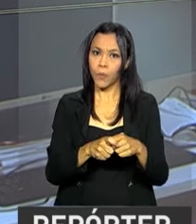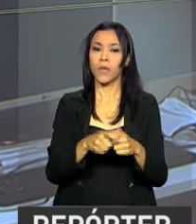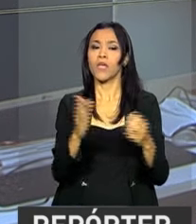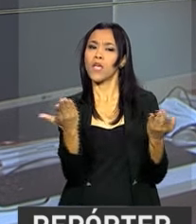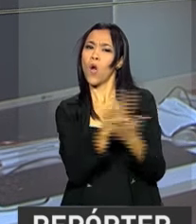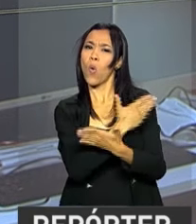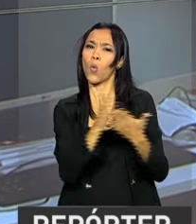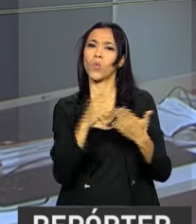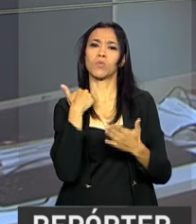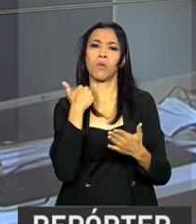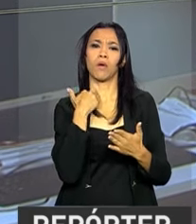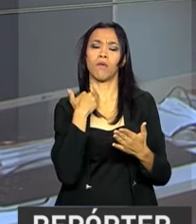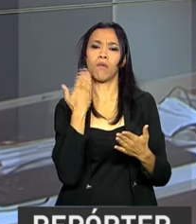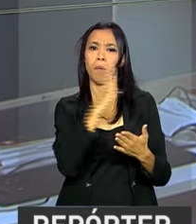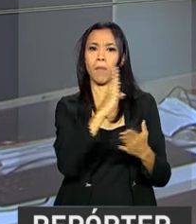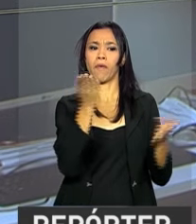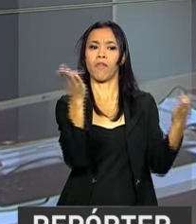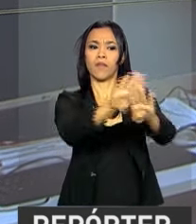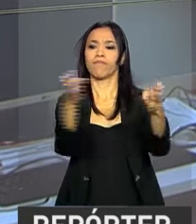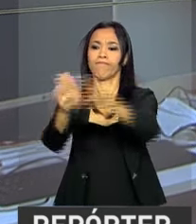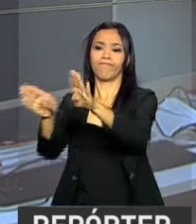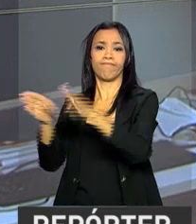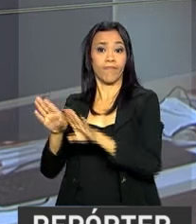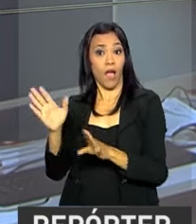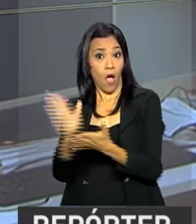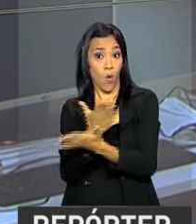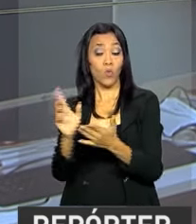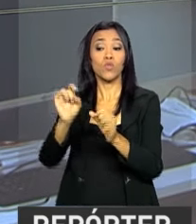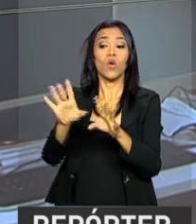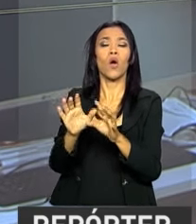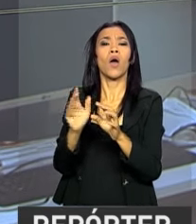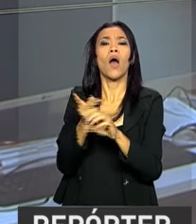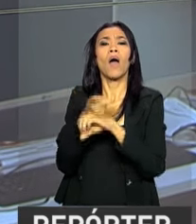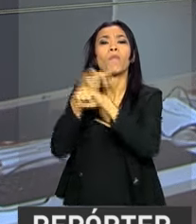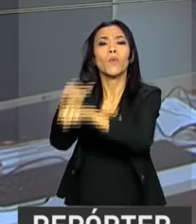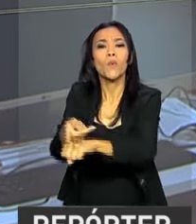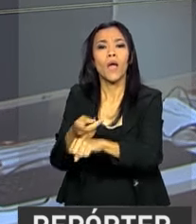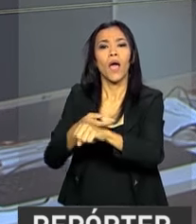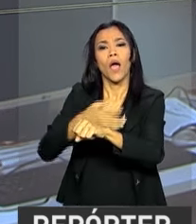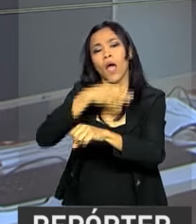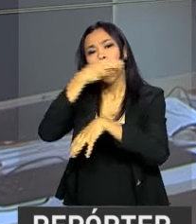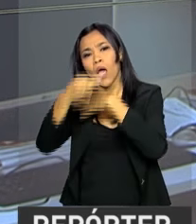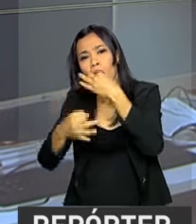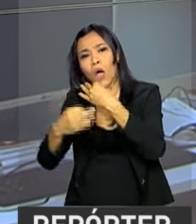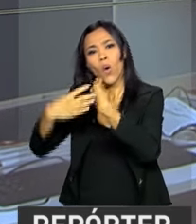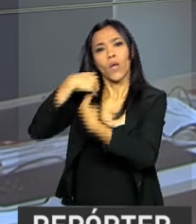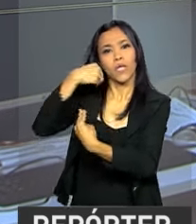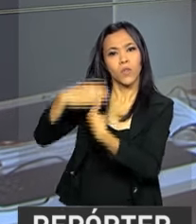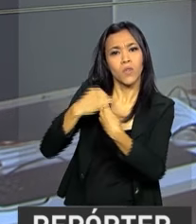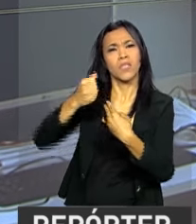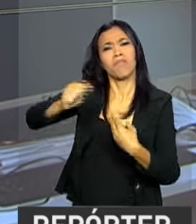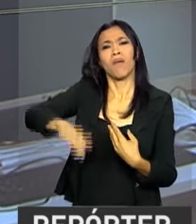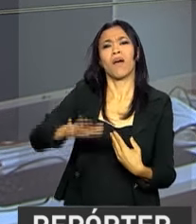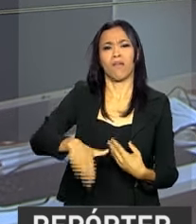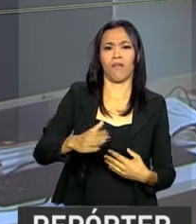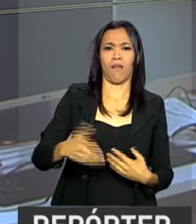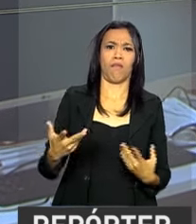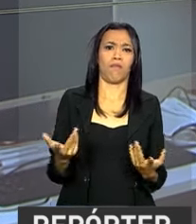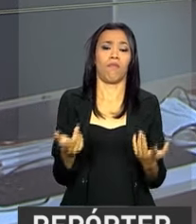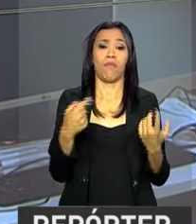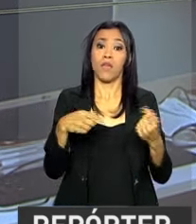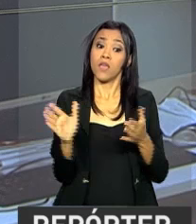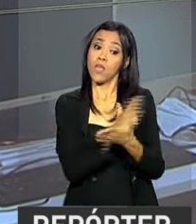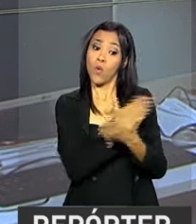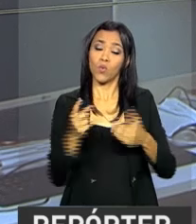ser fechadas. Muitas delas vão ser transformadas em postos de atendimentos, uma versão mais barata de atendimento ao cliente. Em